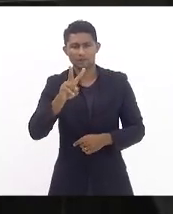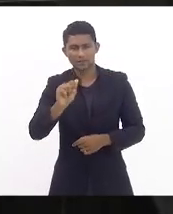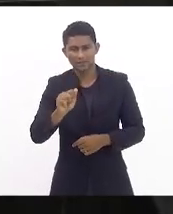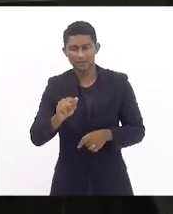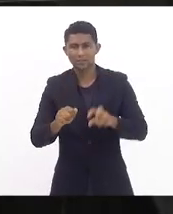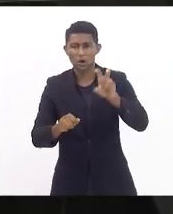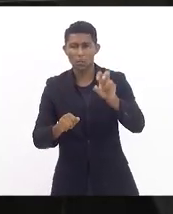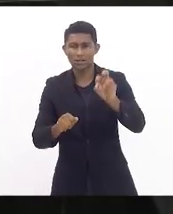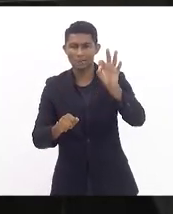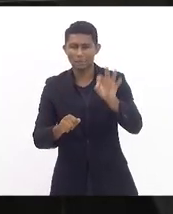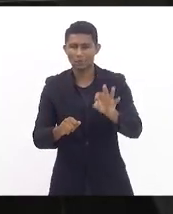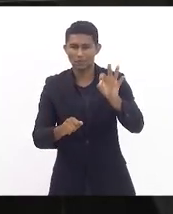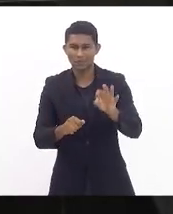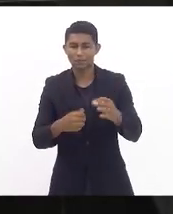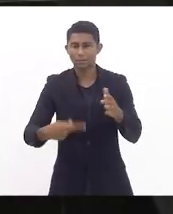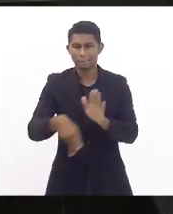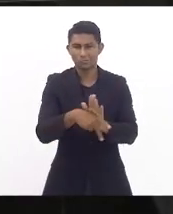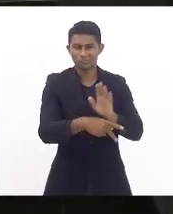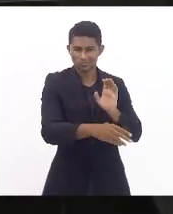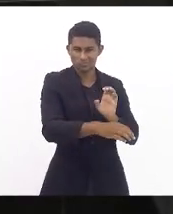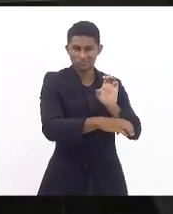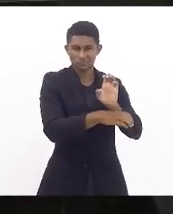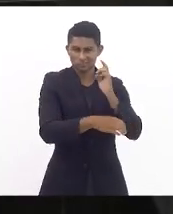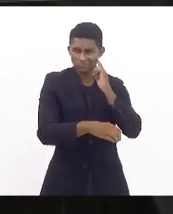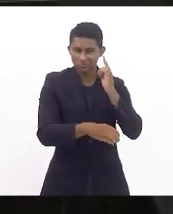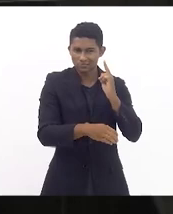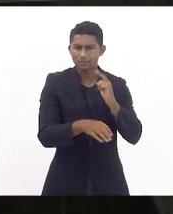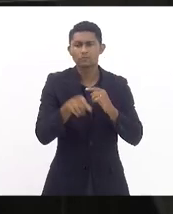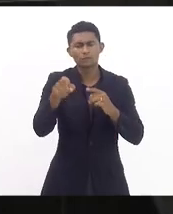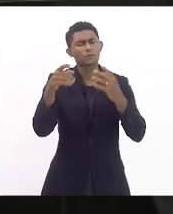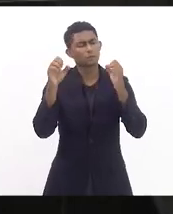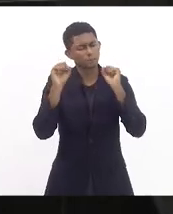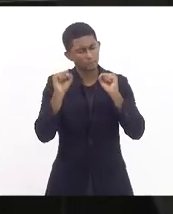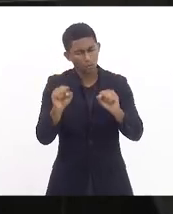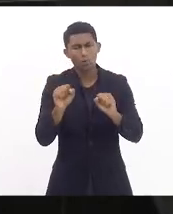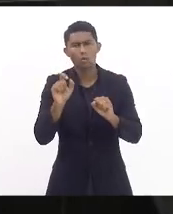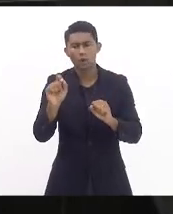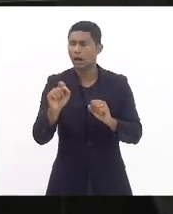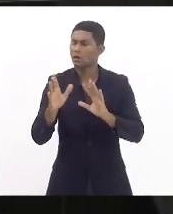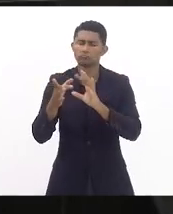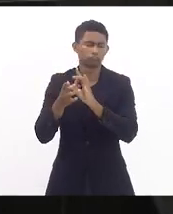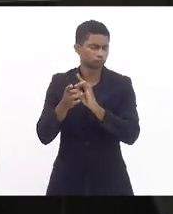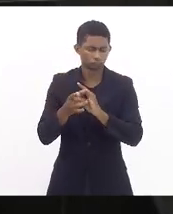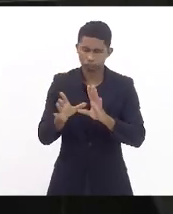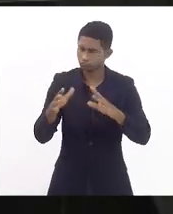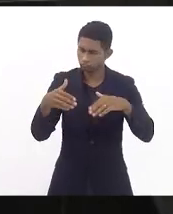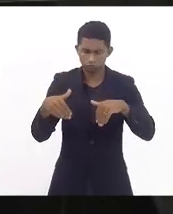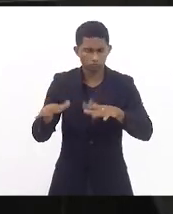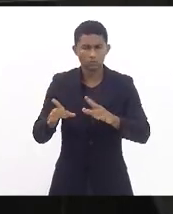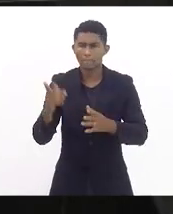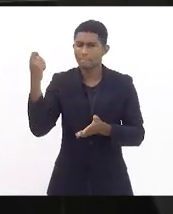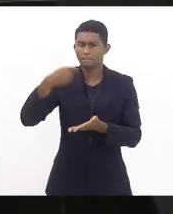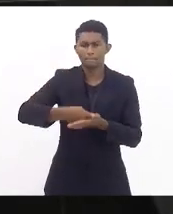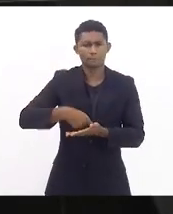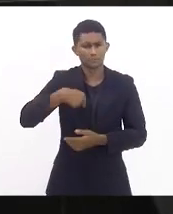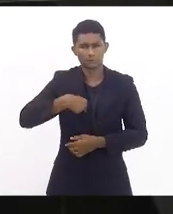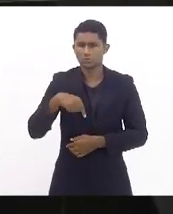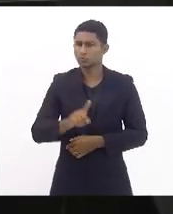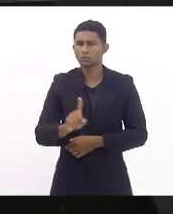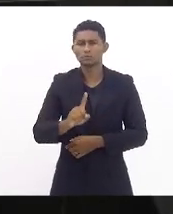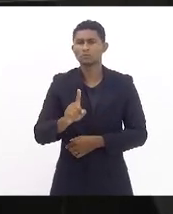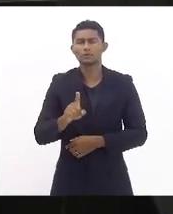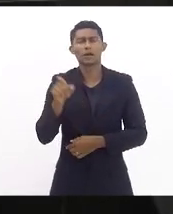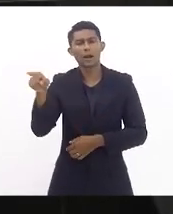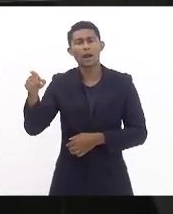a parte pertencente ao Estado, para ser aplicado no próprio município gerador do